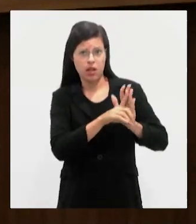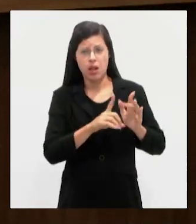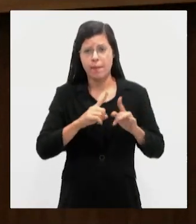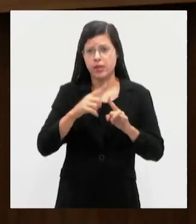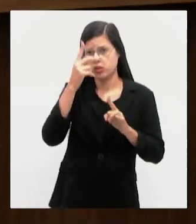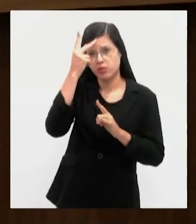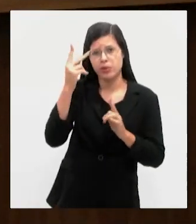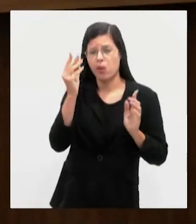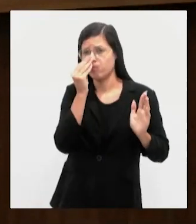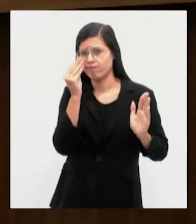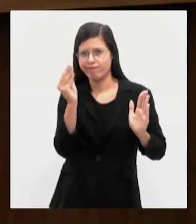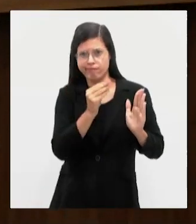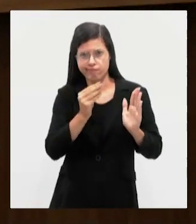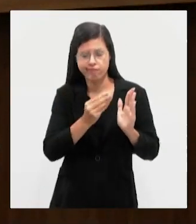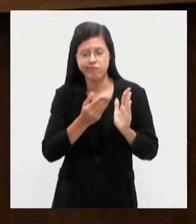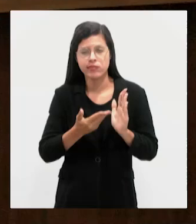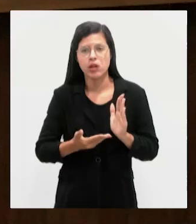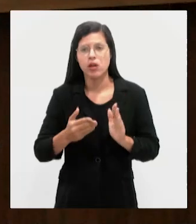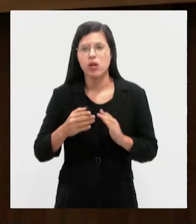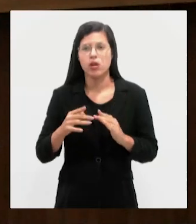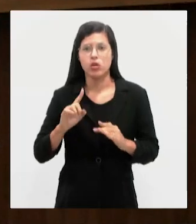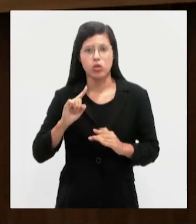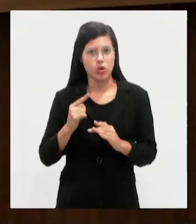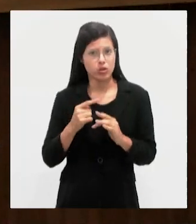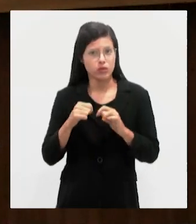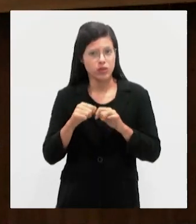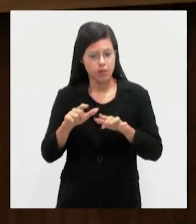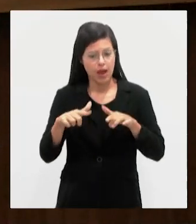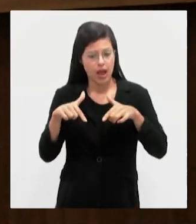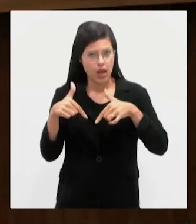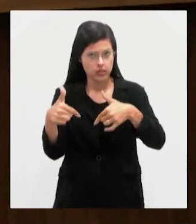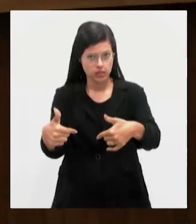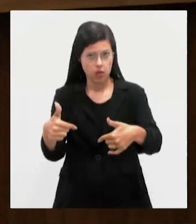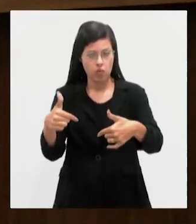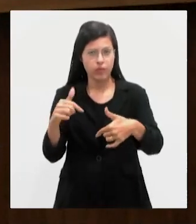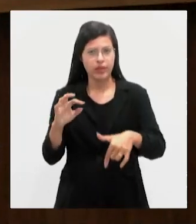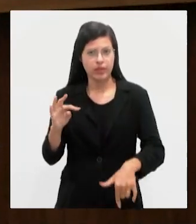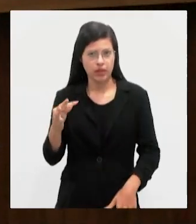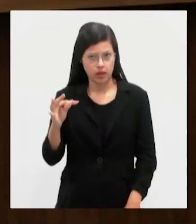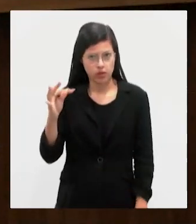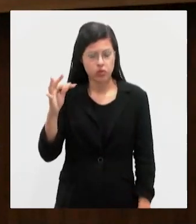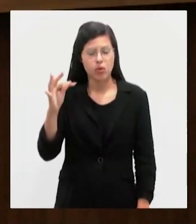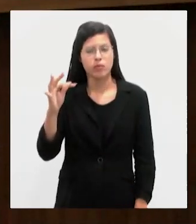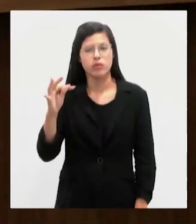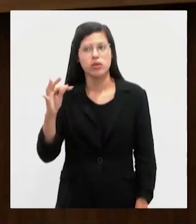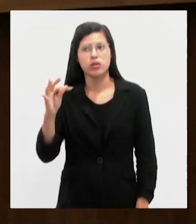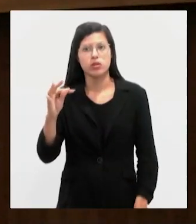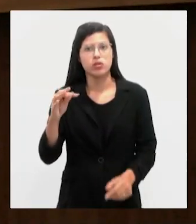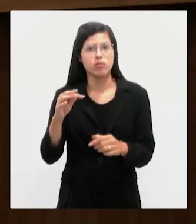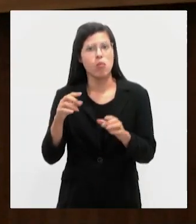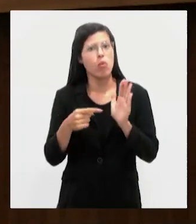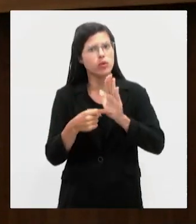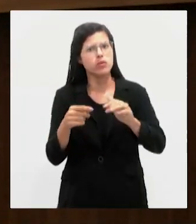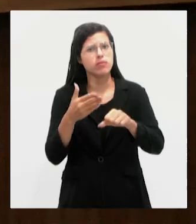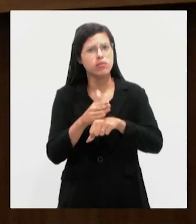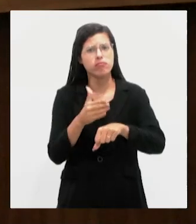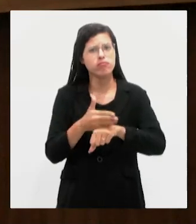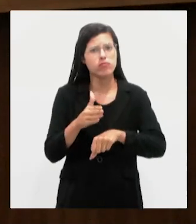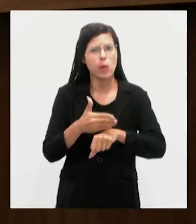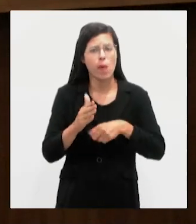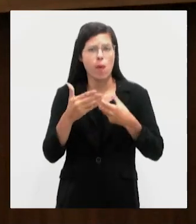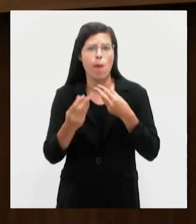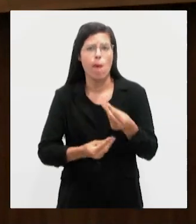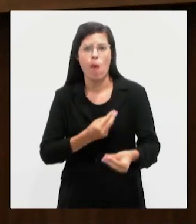chegamos a fazer atos, por exemplo, em Teresópolis, fazendo na prática o que seria isso. Então,